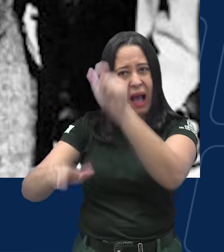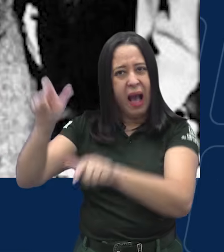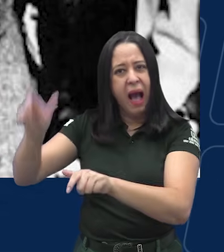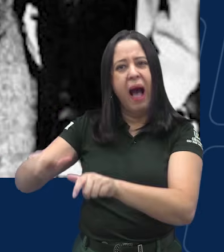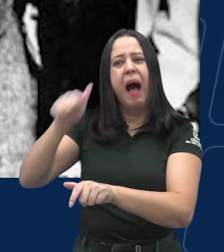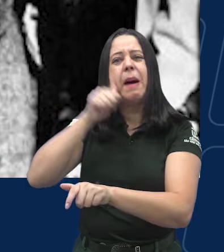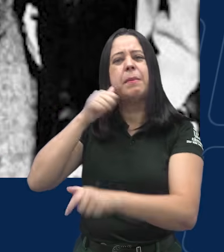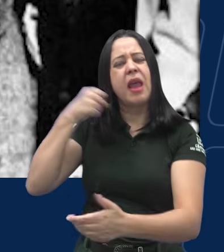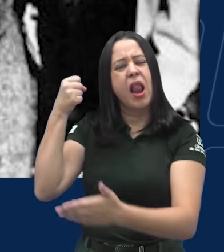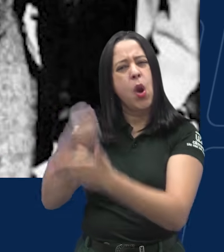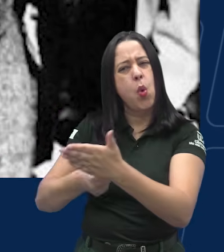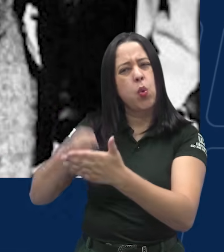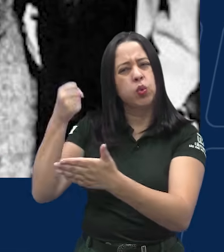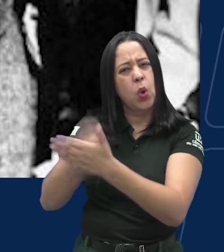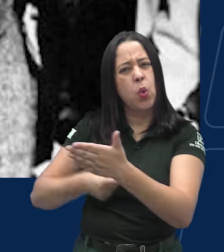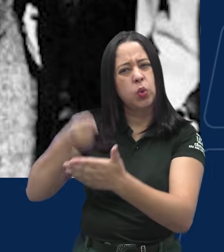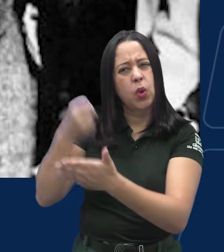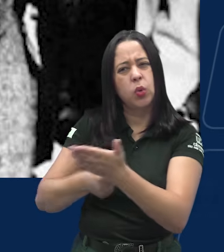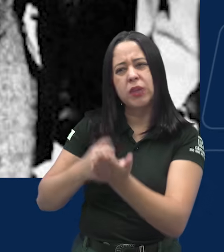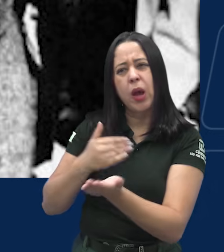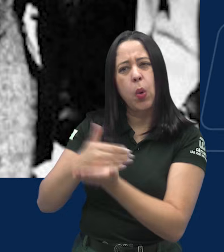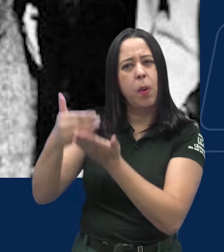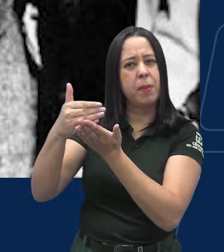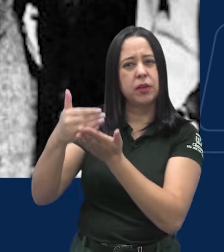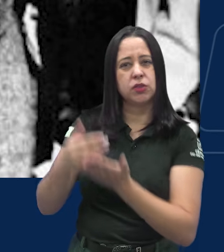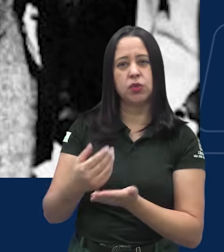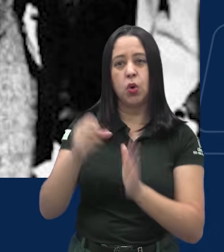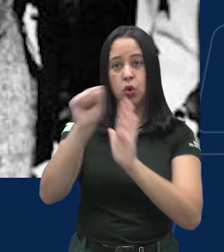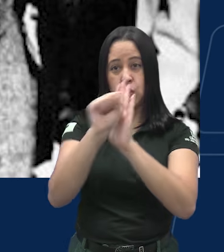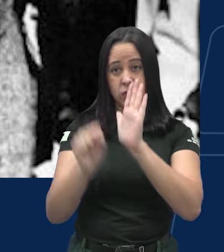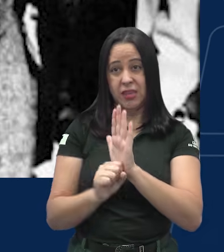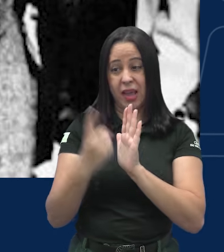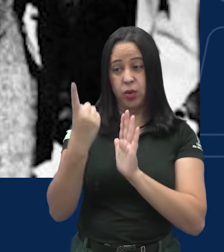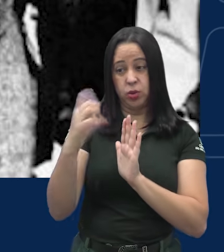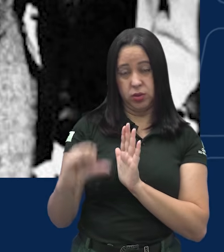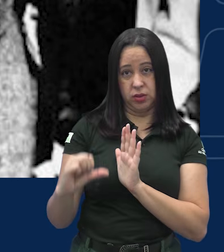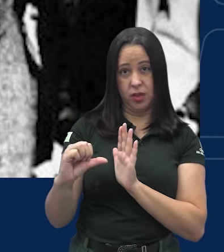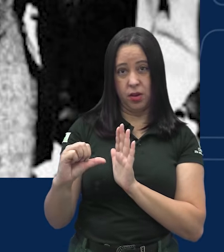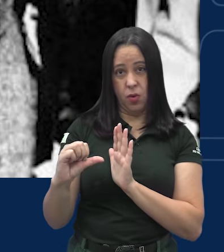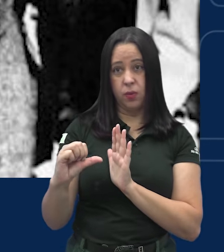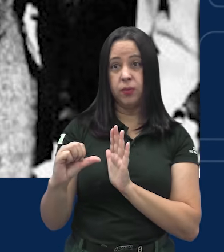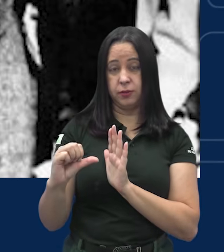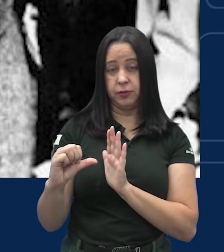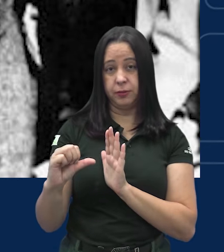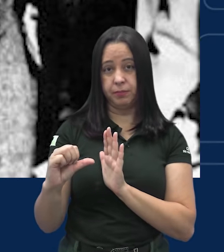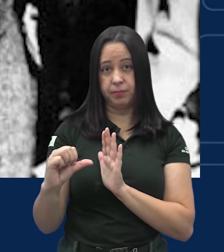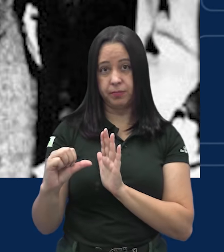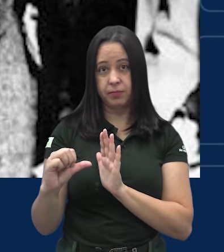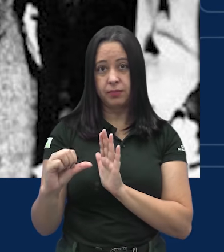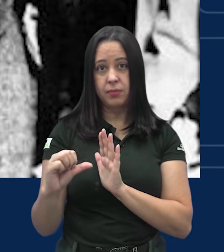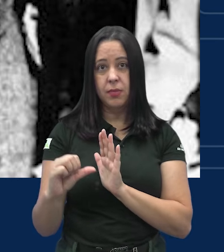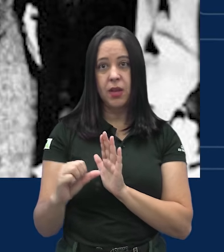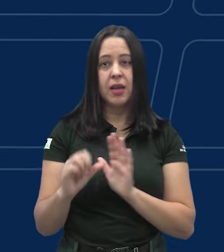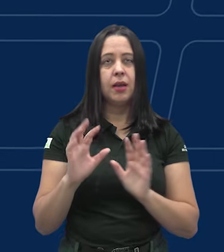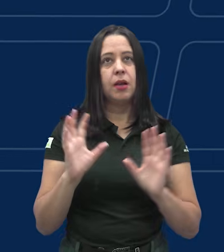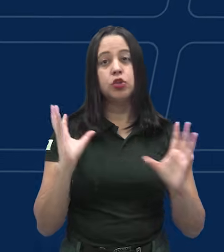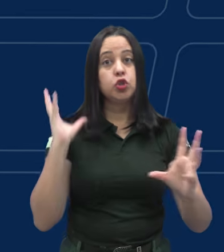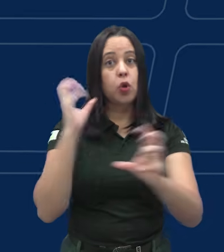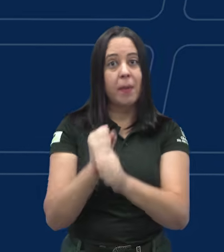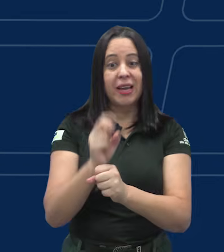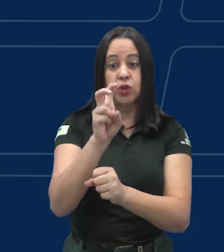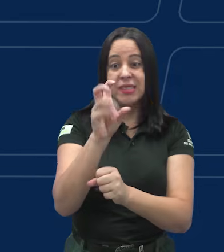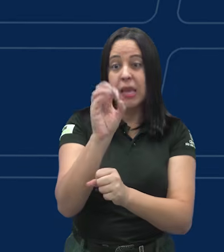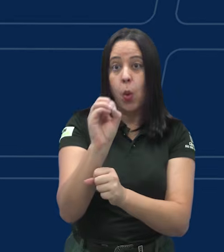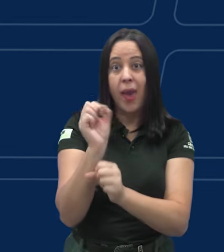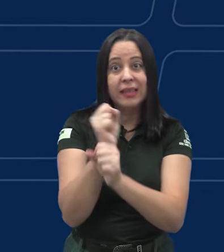das mulheres pelo direito ao voto inicia no Brasil no fim do século XIX e começo do século XX. Foram